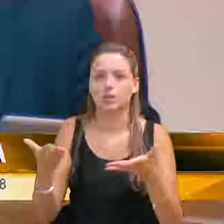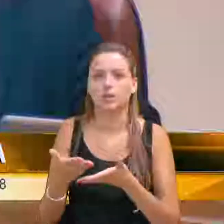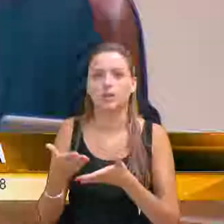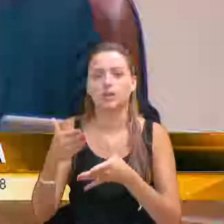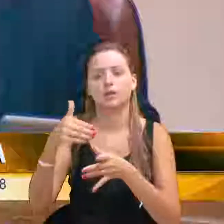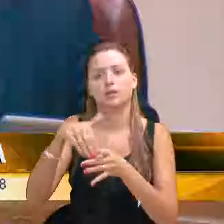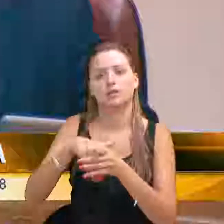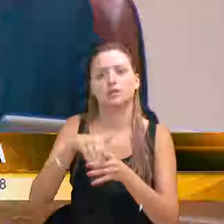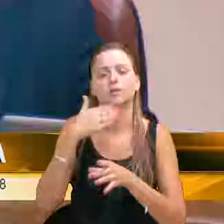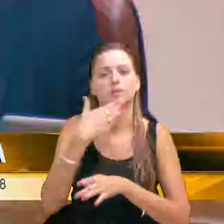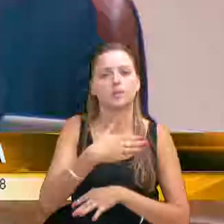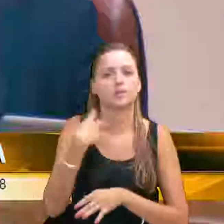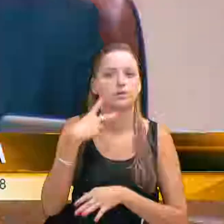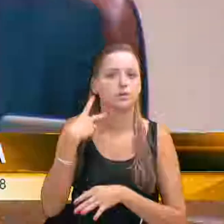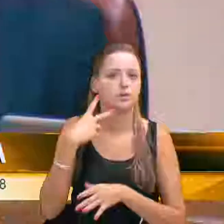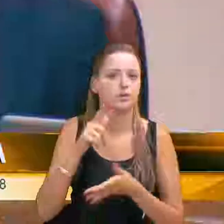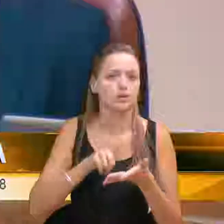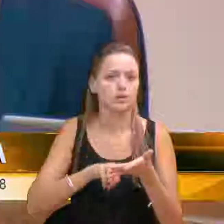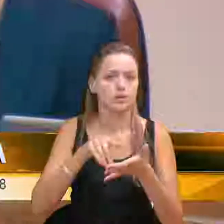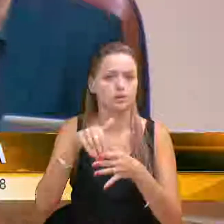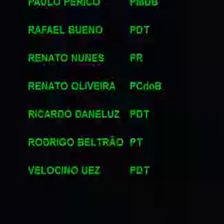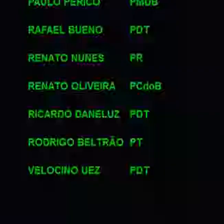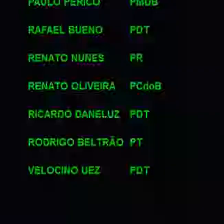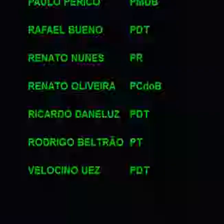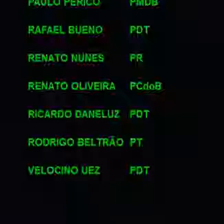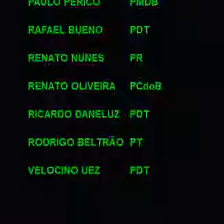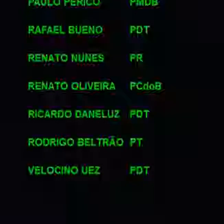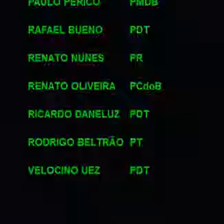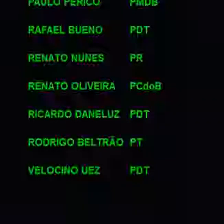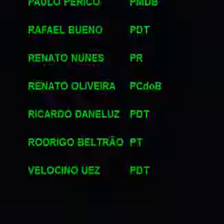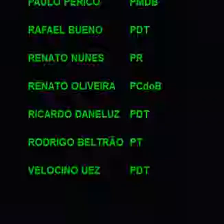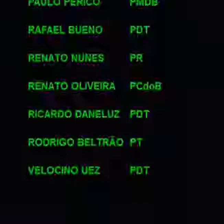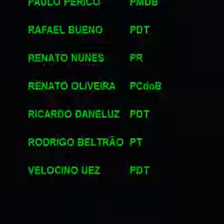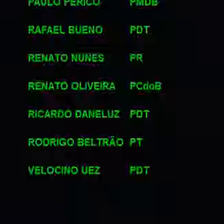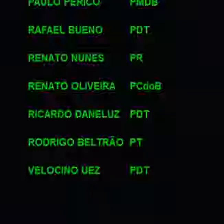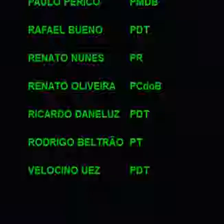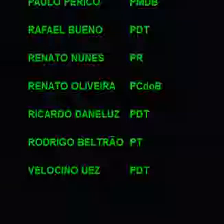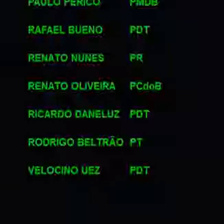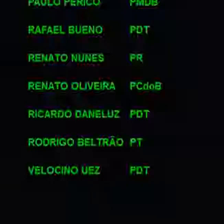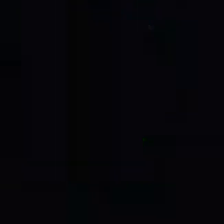votação, solicito aos vereadores que registrem seus votos.